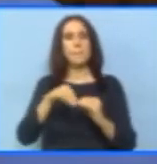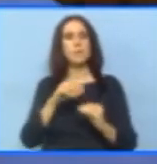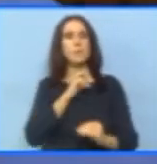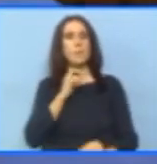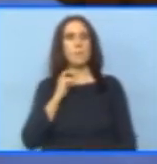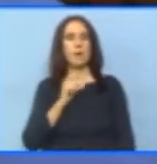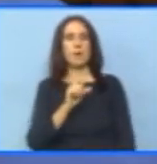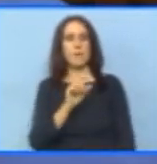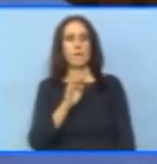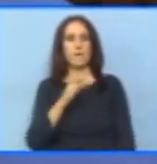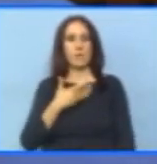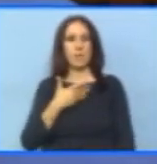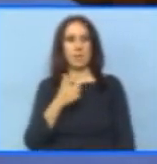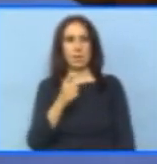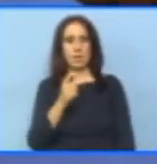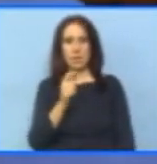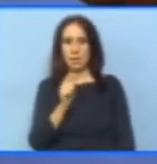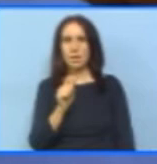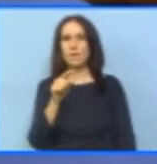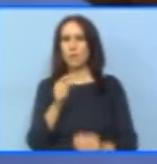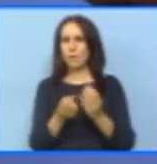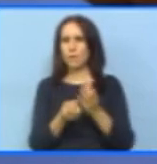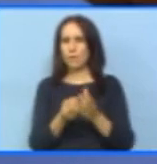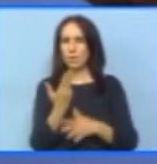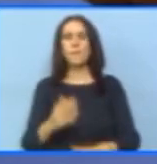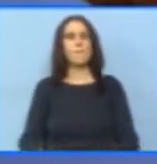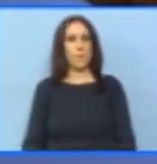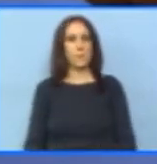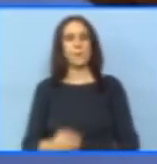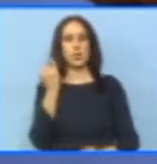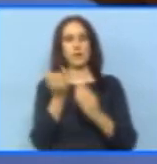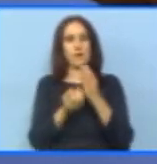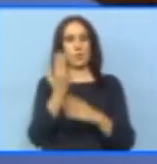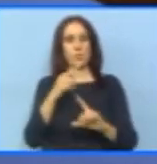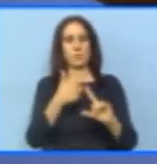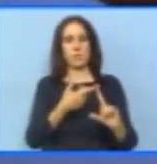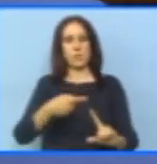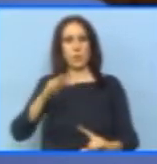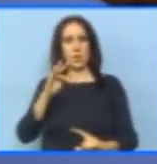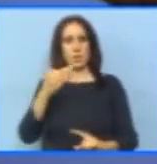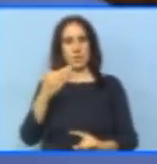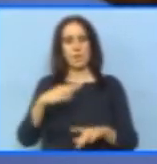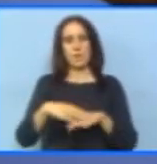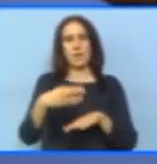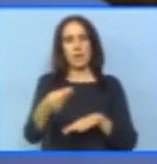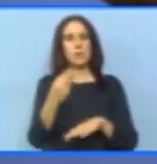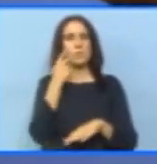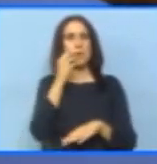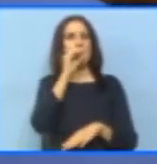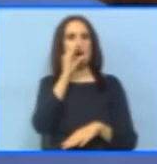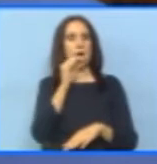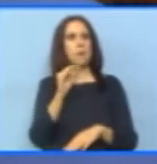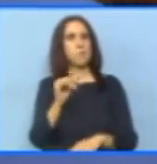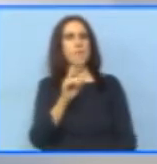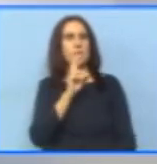Werenfried, foi o fundador, não é? Foi o fundador da nossa instituição em 1947. Mais tarde tomou conhecimento de